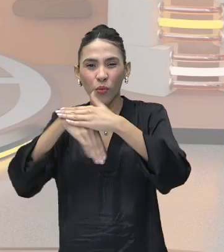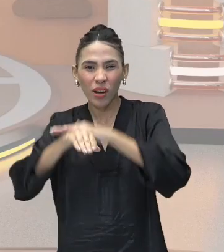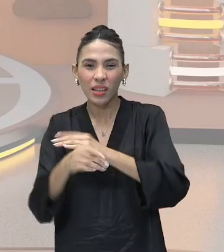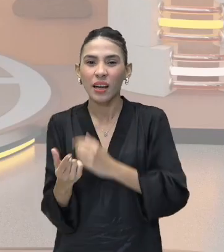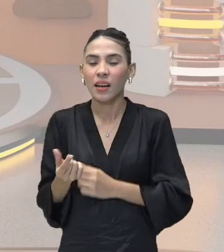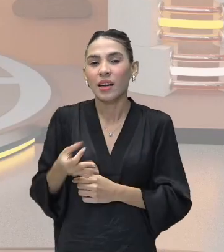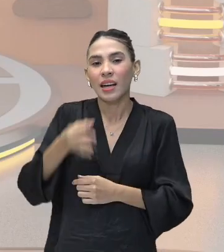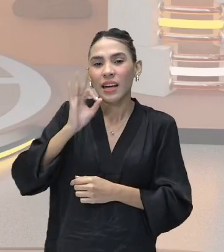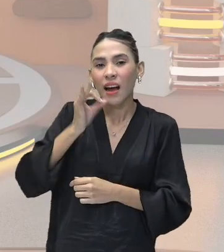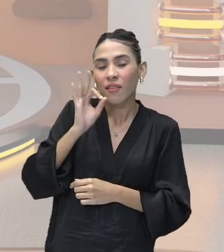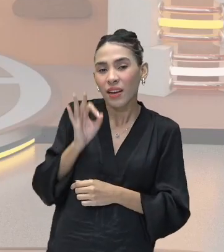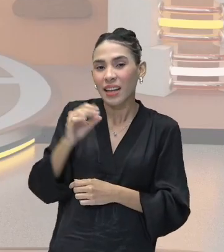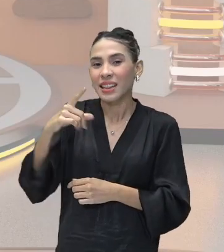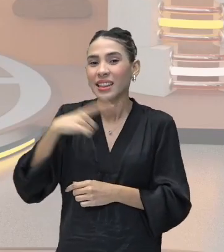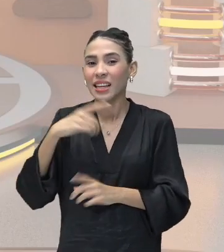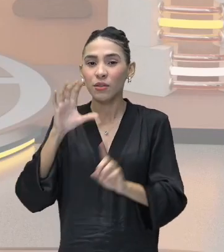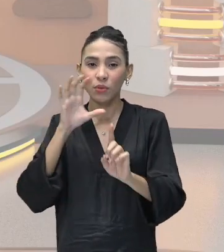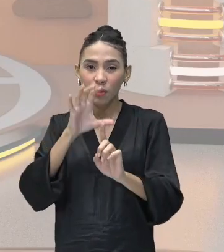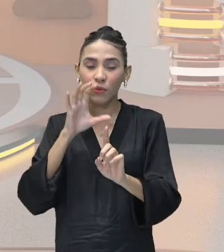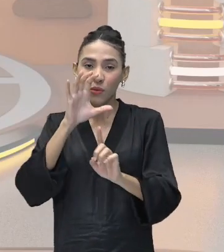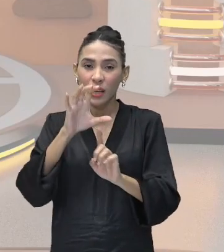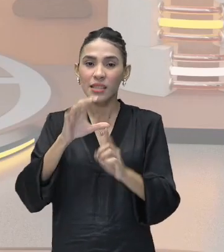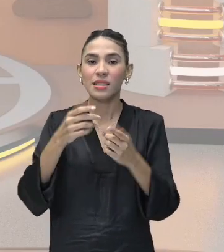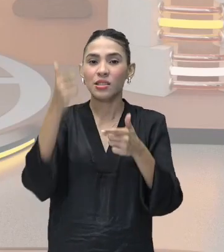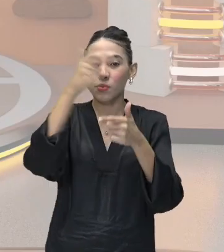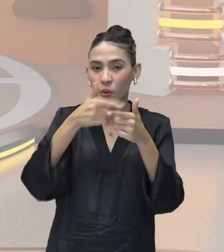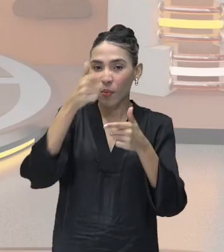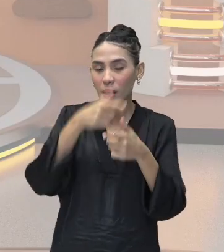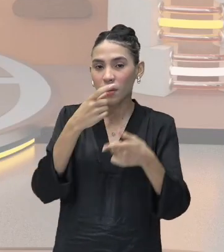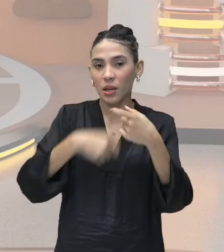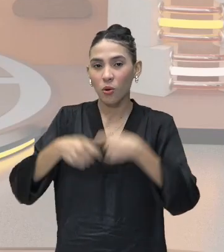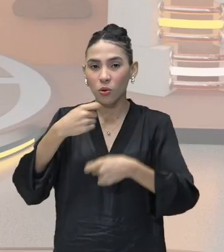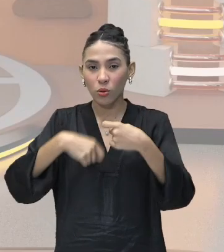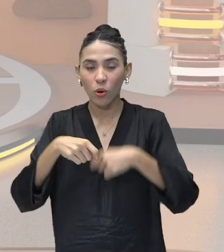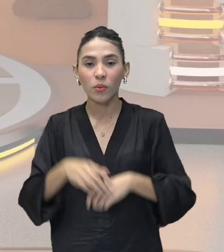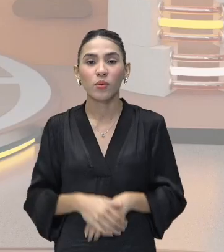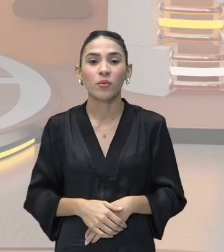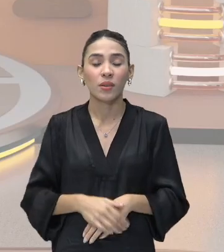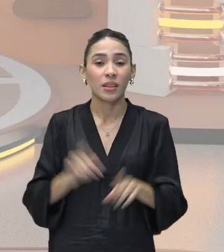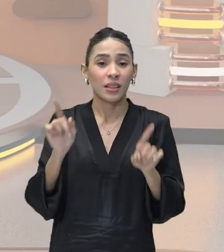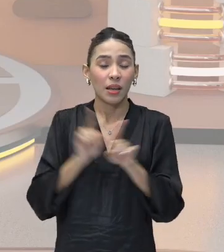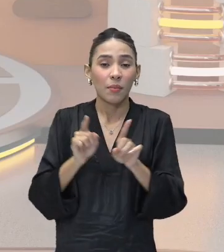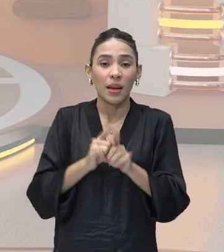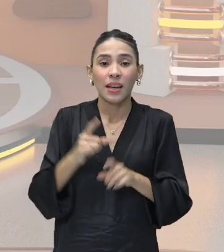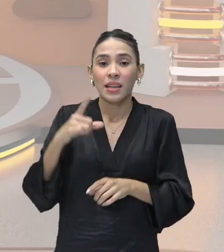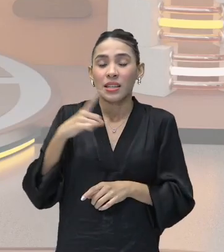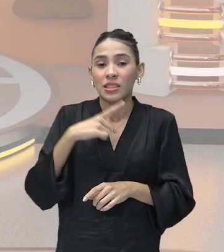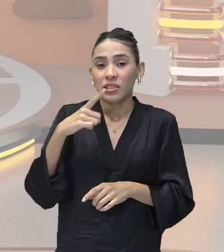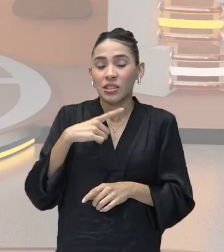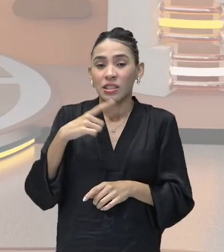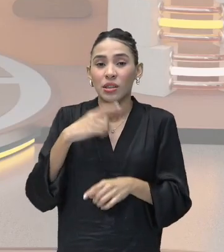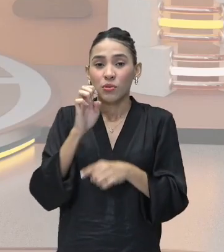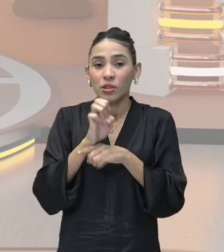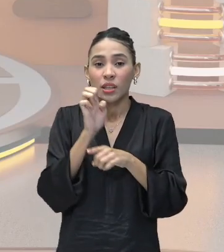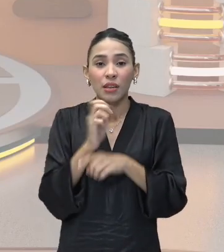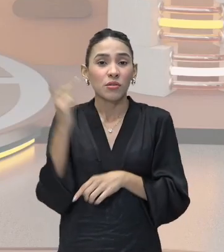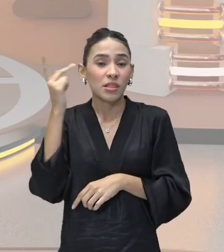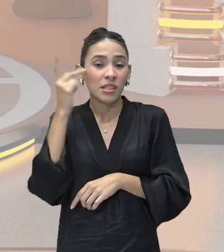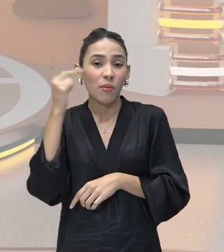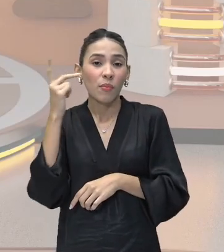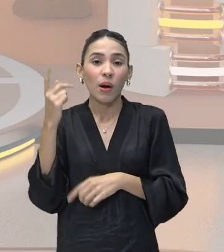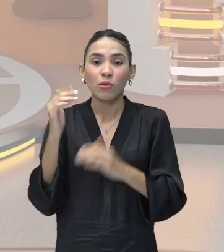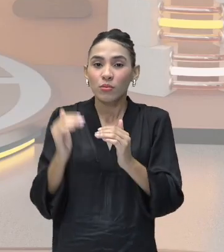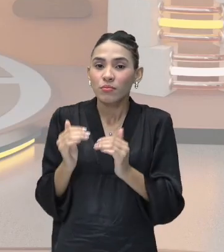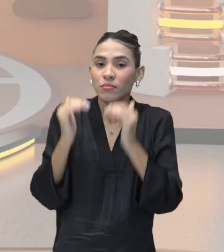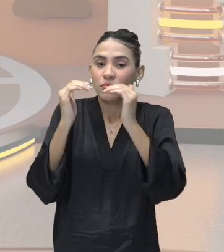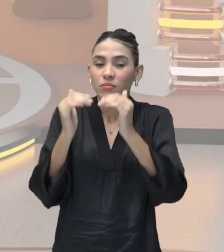crise econômica entre os grandes cafeicultores. E, além do mais, nós tínhamos uma insatisfação que São Paulo dominava de modo muito grande